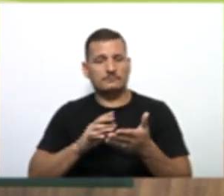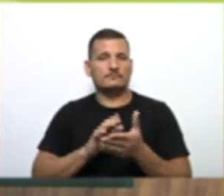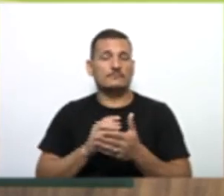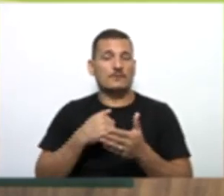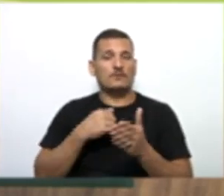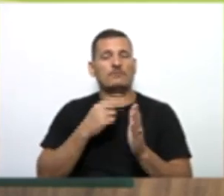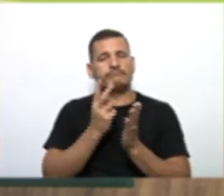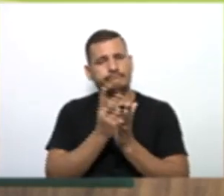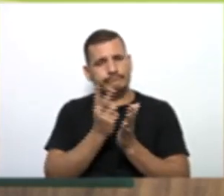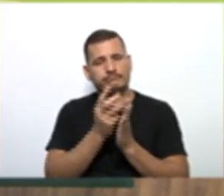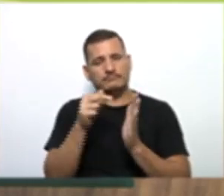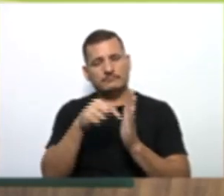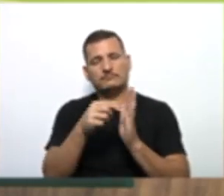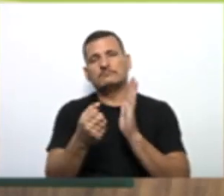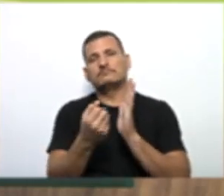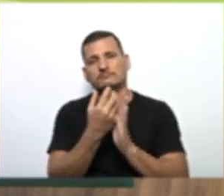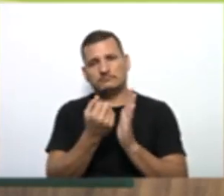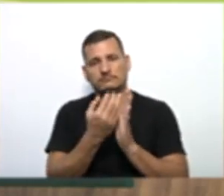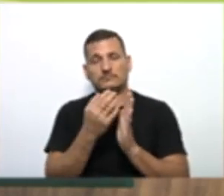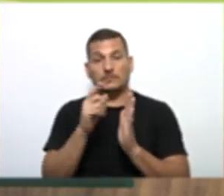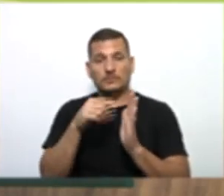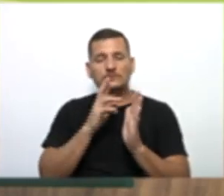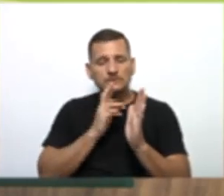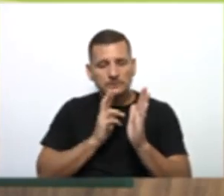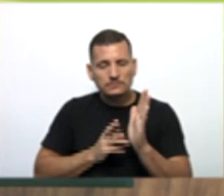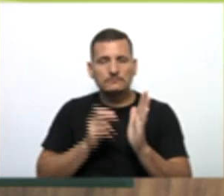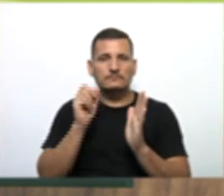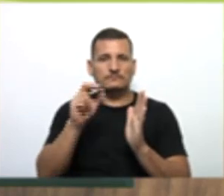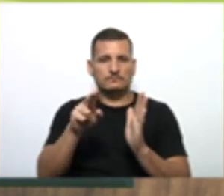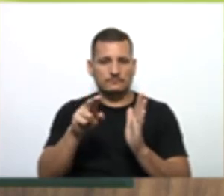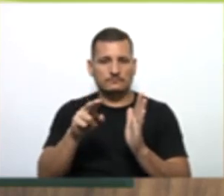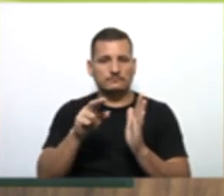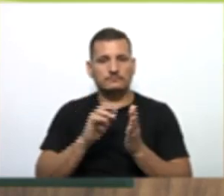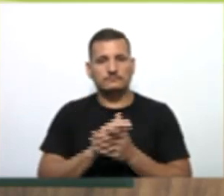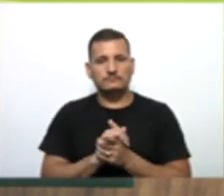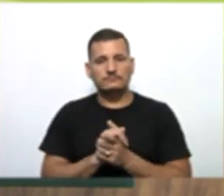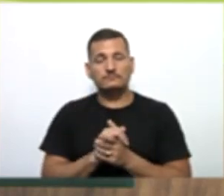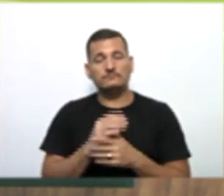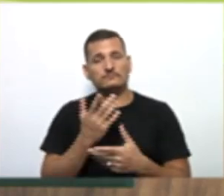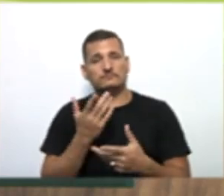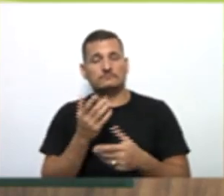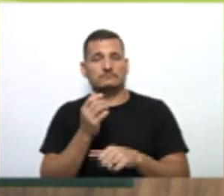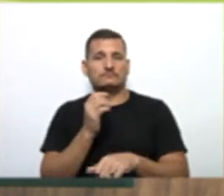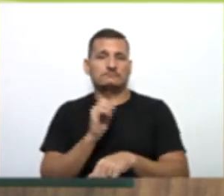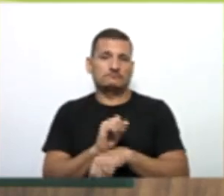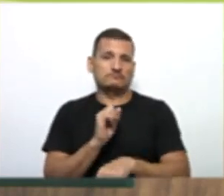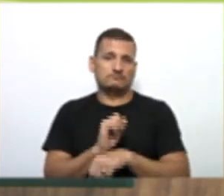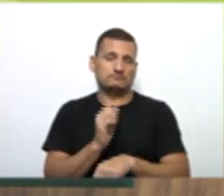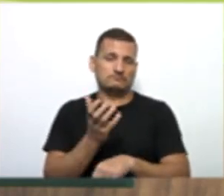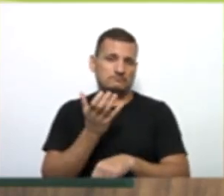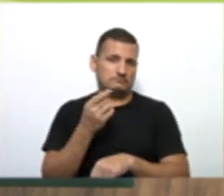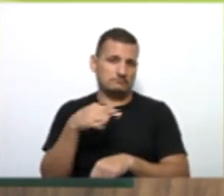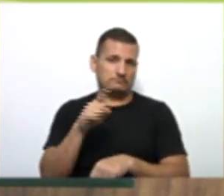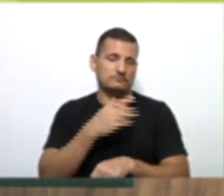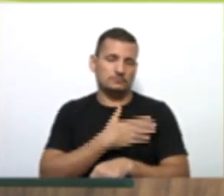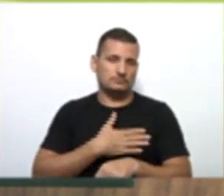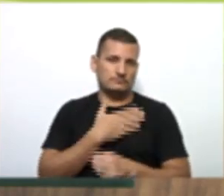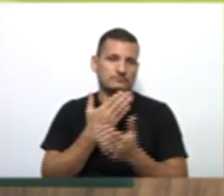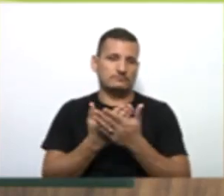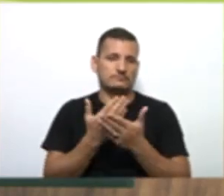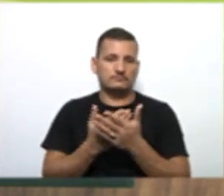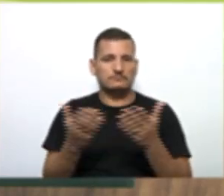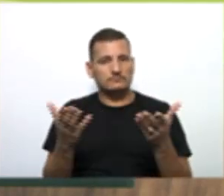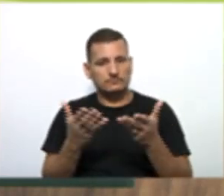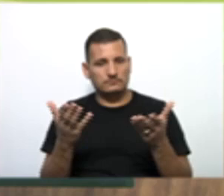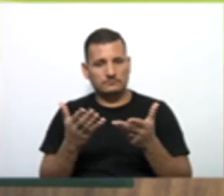no chat, né, depois vou responder as perguntas que surgirem, né, posteriormente, e espero que vocês tenham gostado da nossa aula e